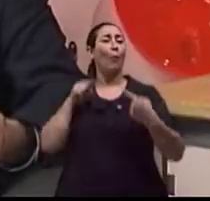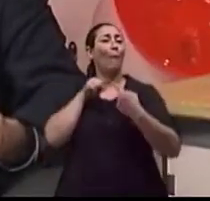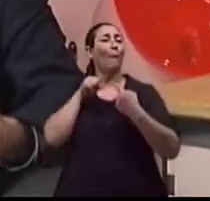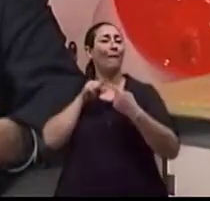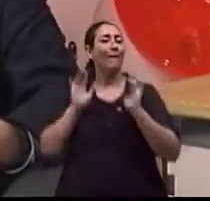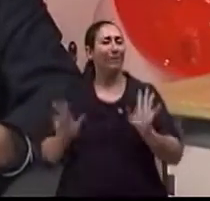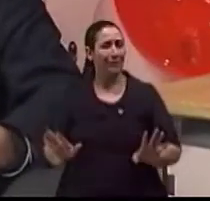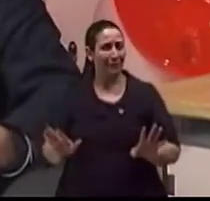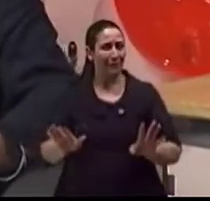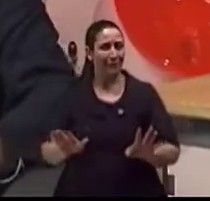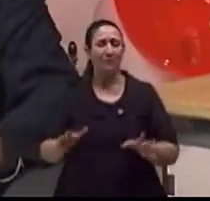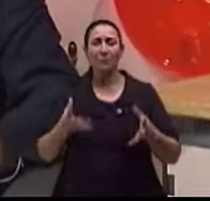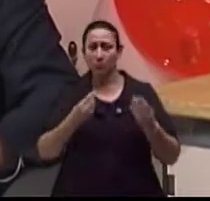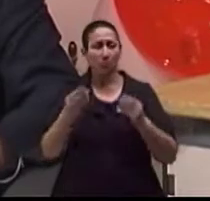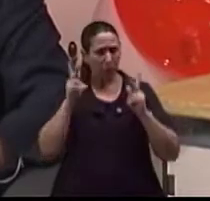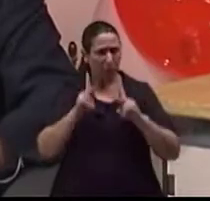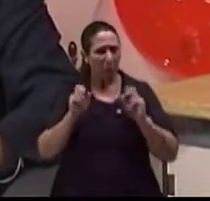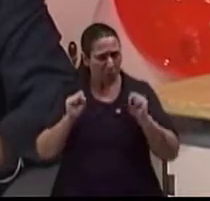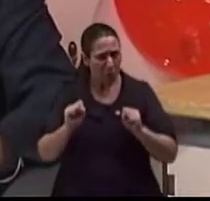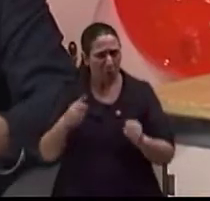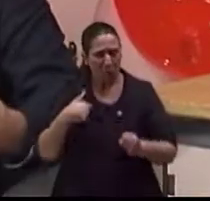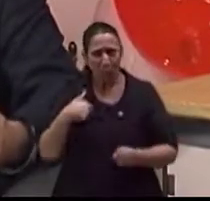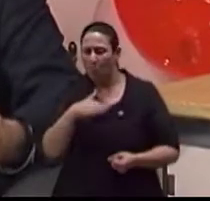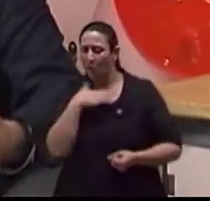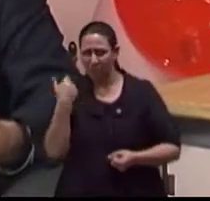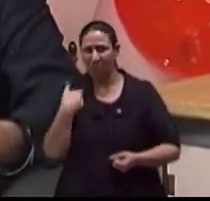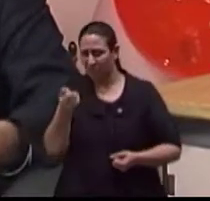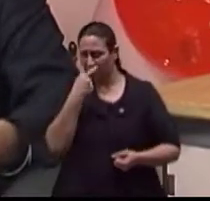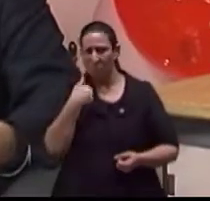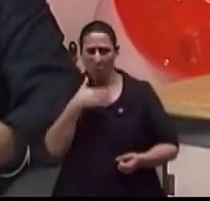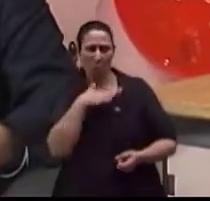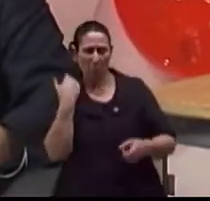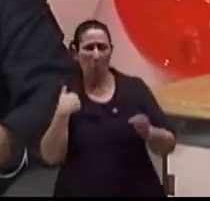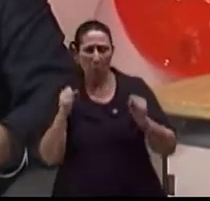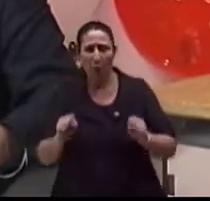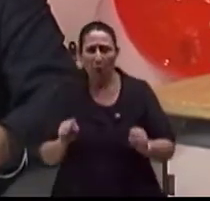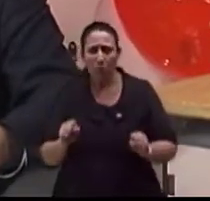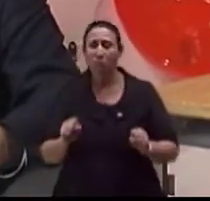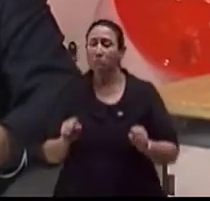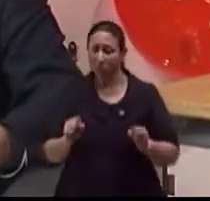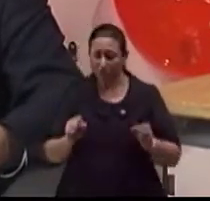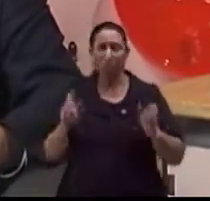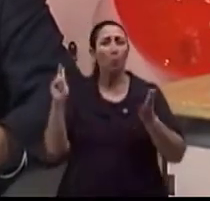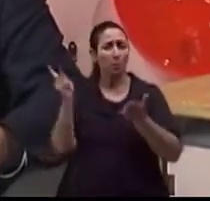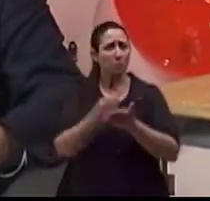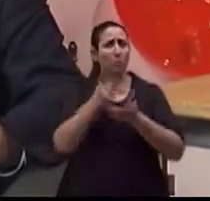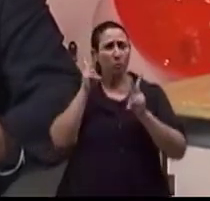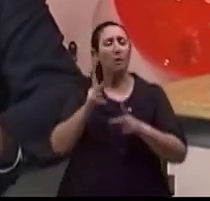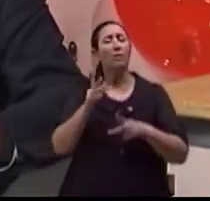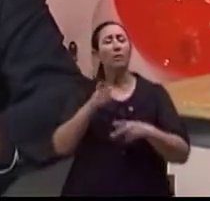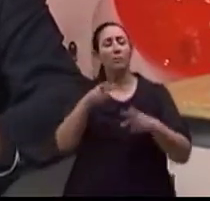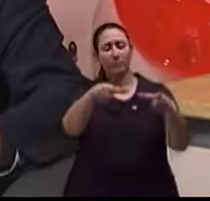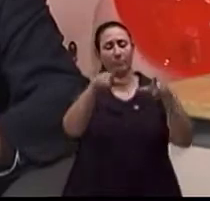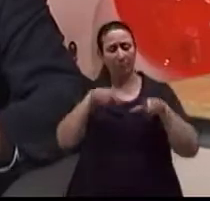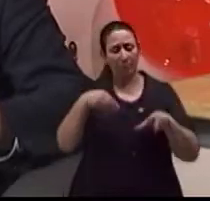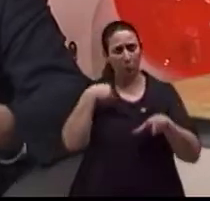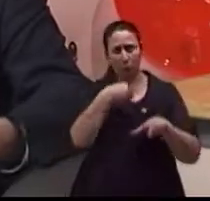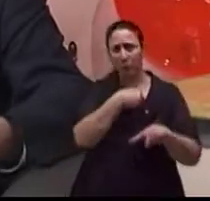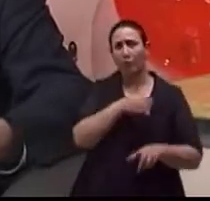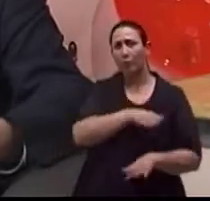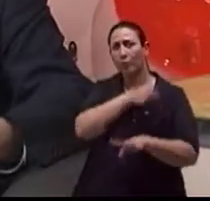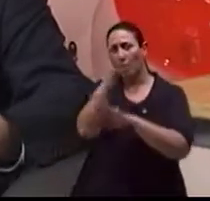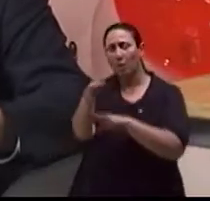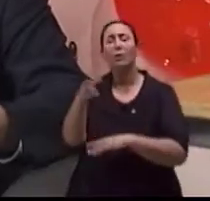são grande medo Doutor eu posso morrer disso já tive paciente que recebeu a receita voltou um tempo depois você olha a